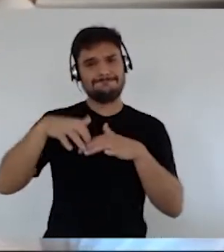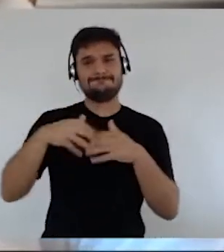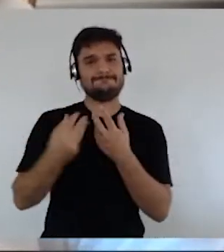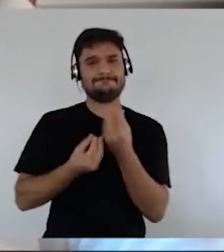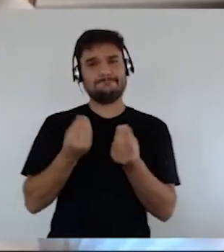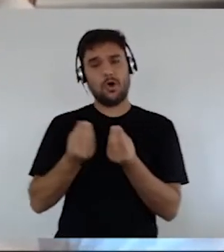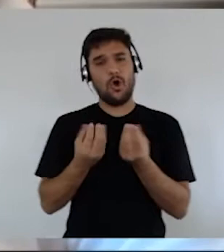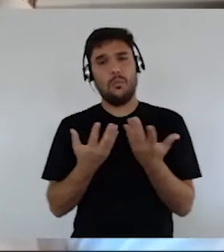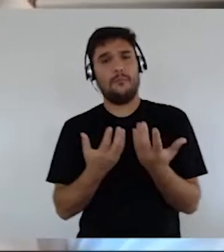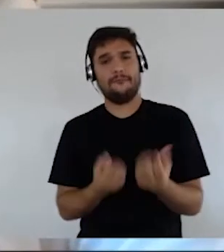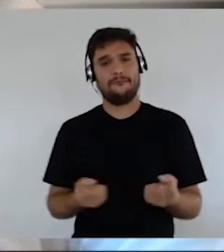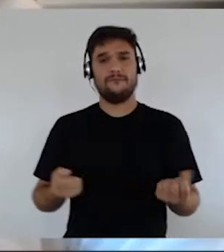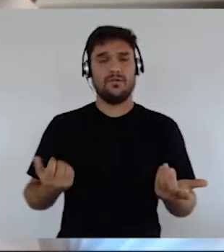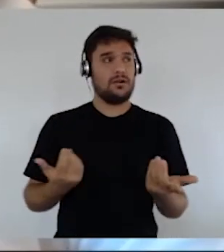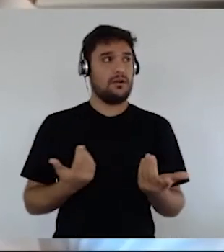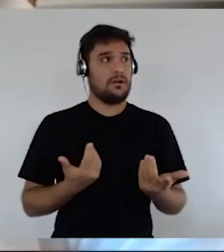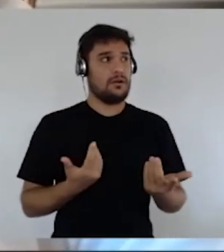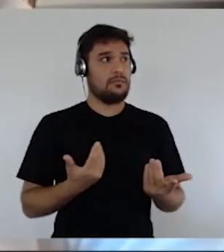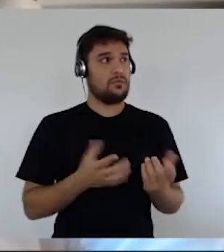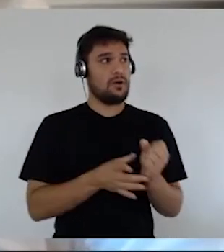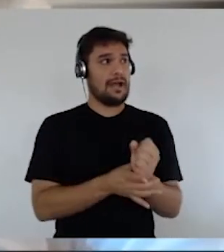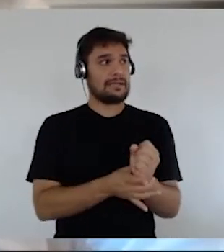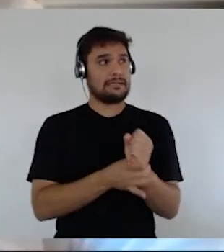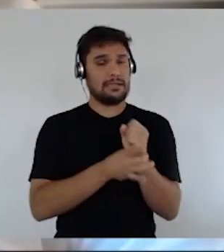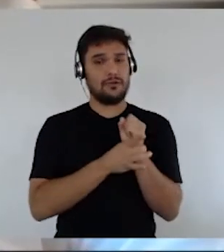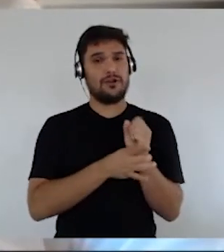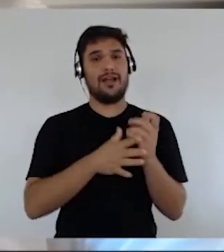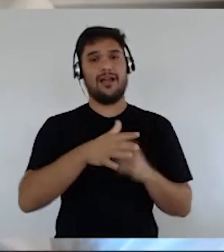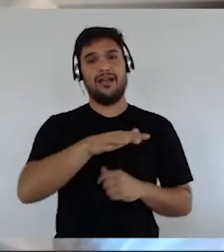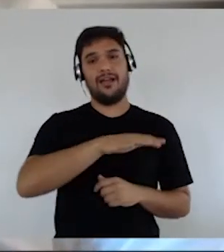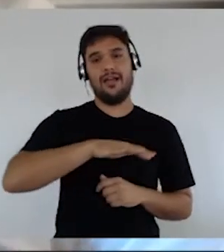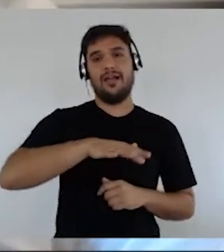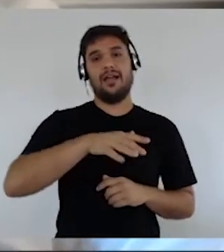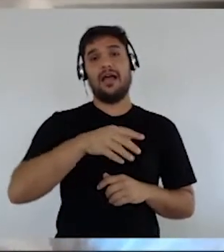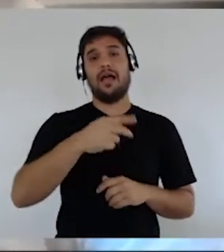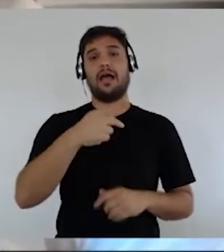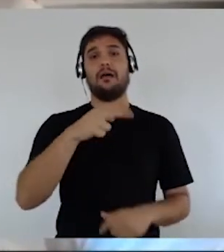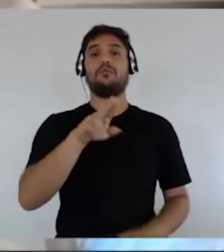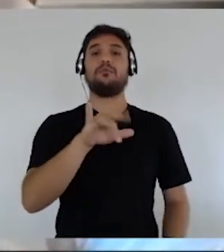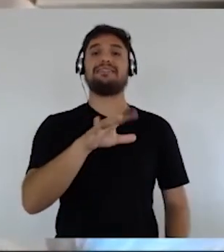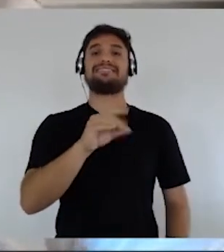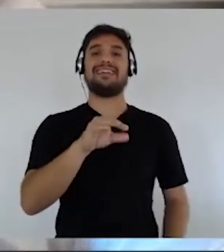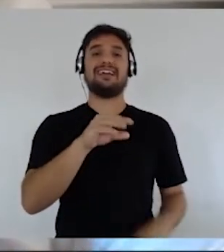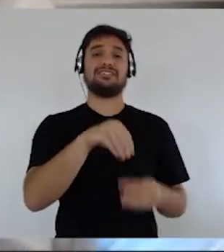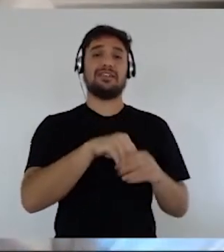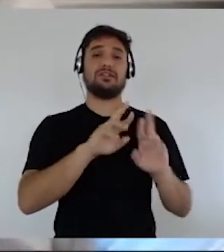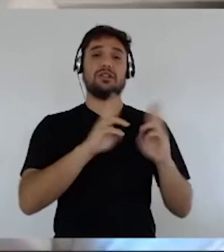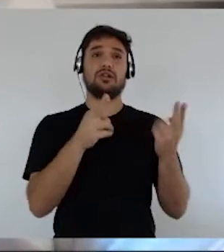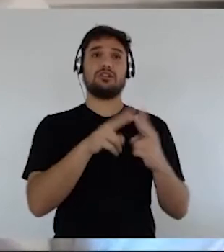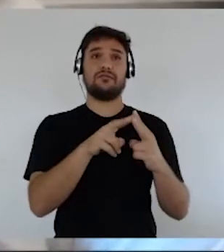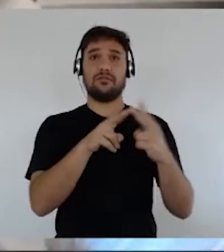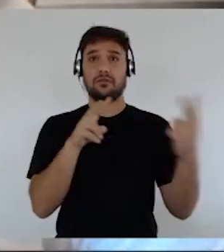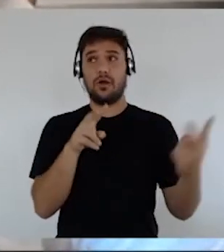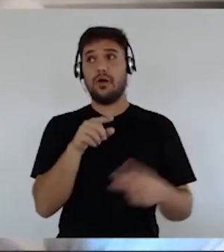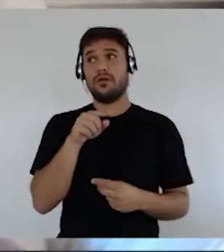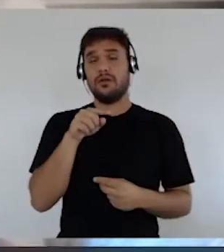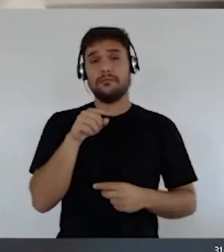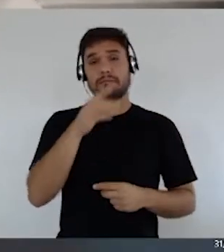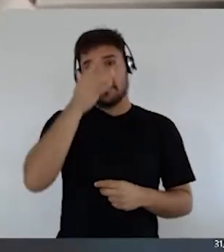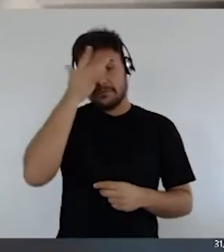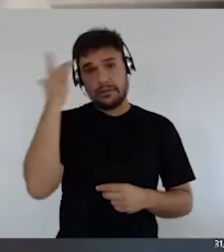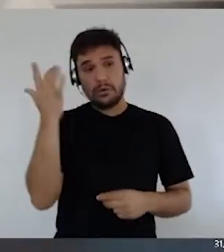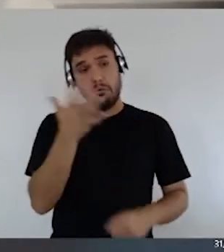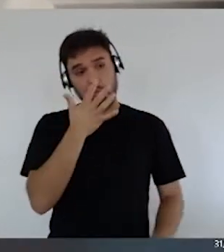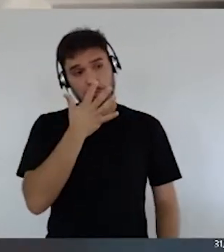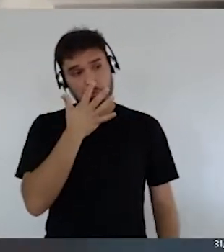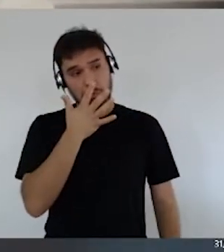vamos assegurar a publicidade de uma audiência virtual por todos os sujeitos que possam assistir